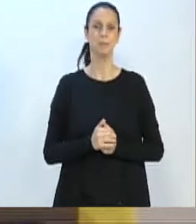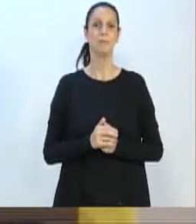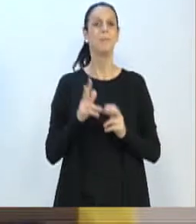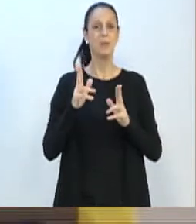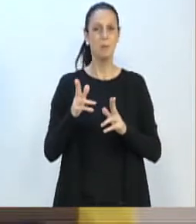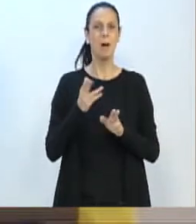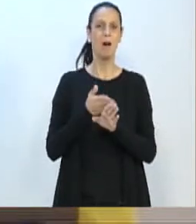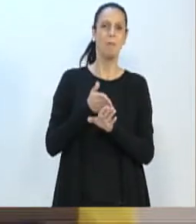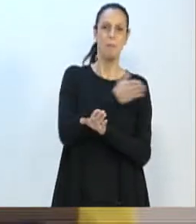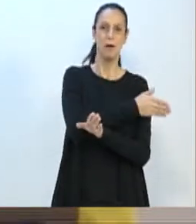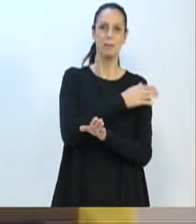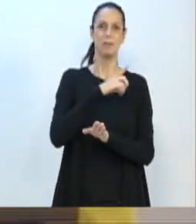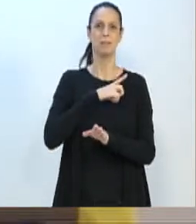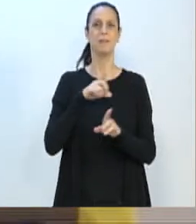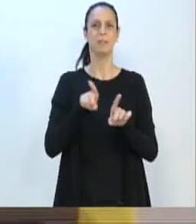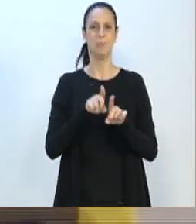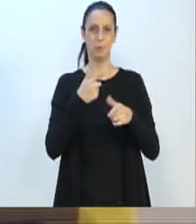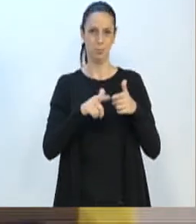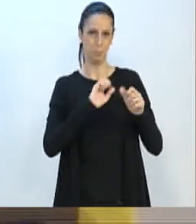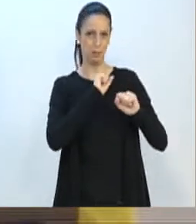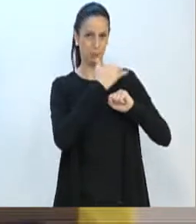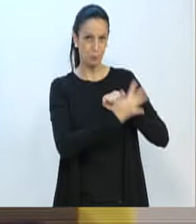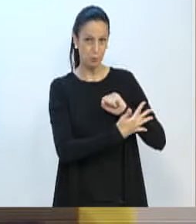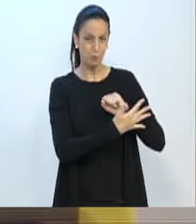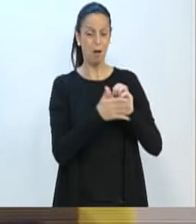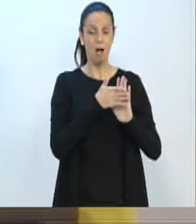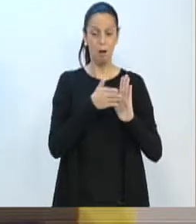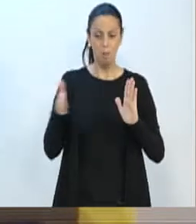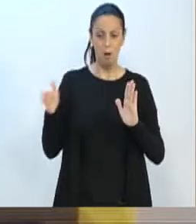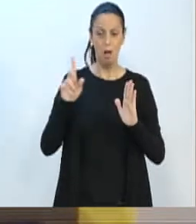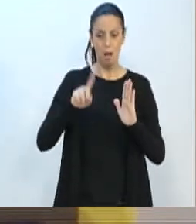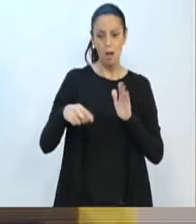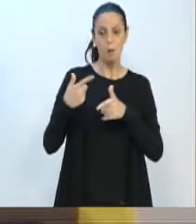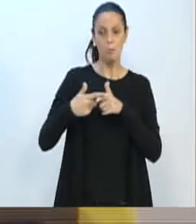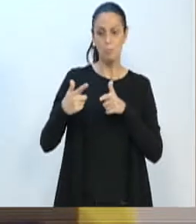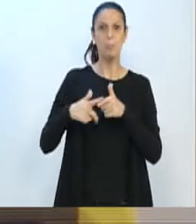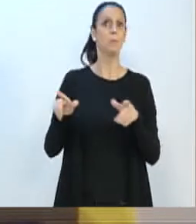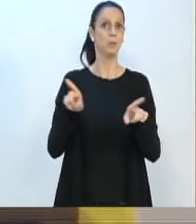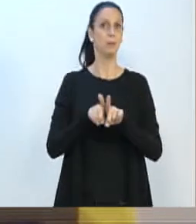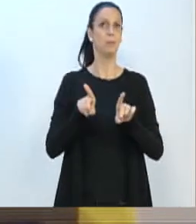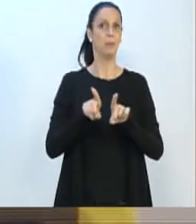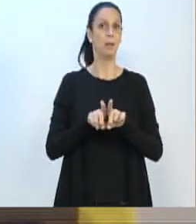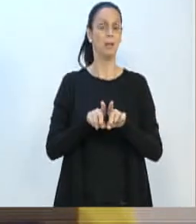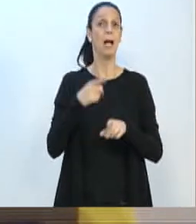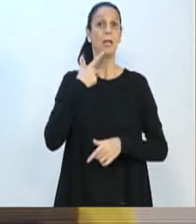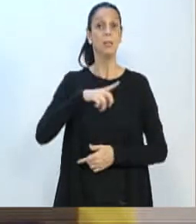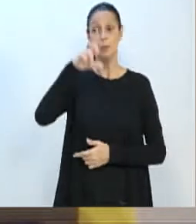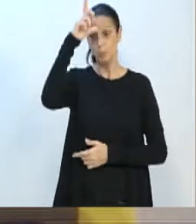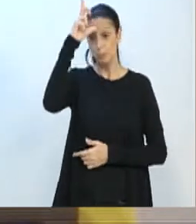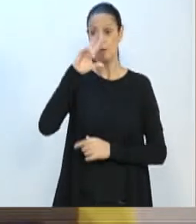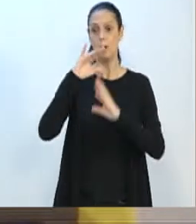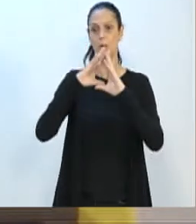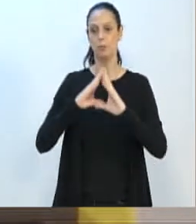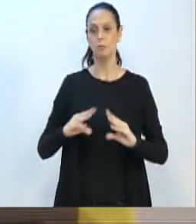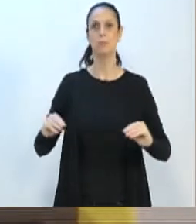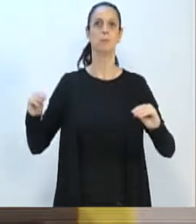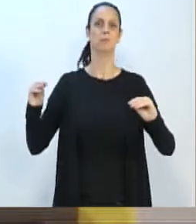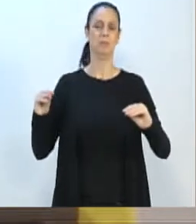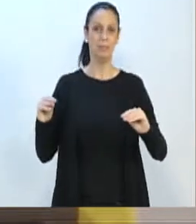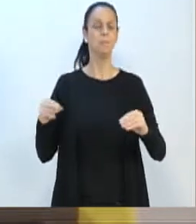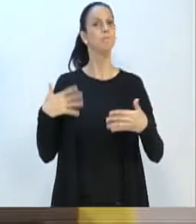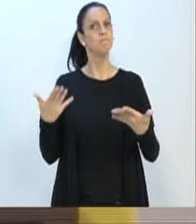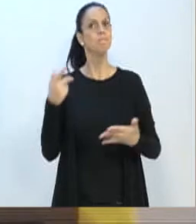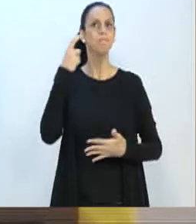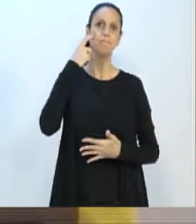da Covid, né? Então, por que, especialmente essa casa, que é a casa onde se faz as leis, não ter um olhar